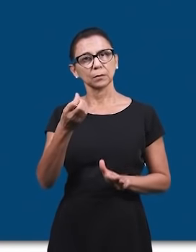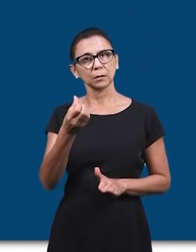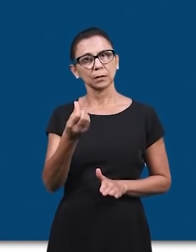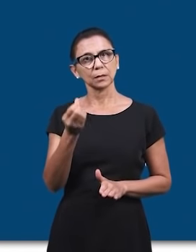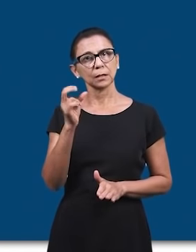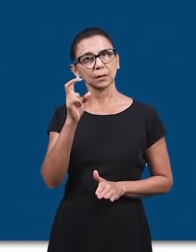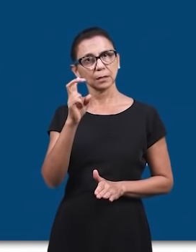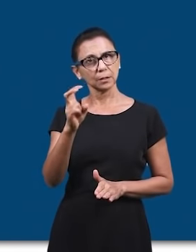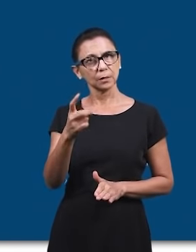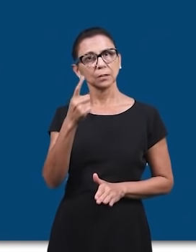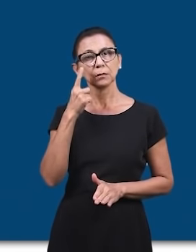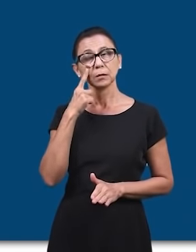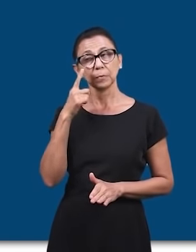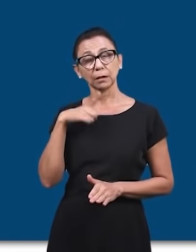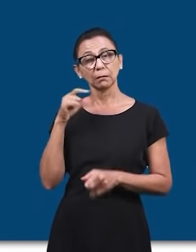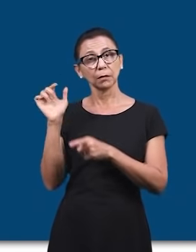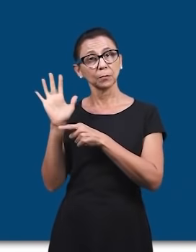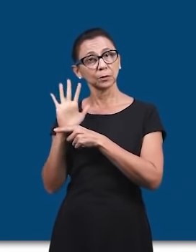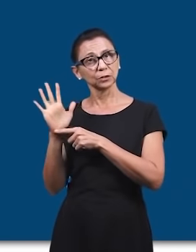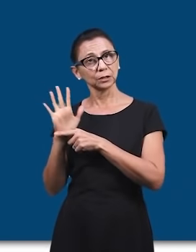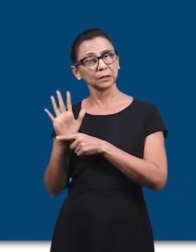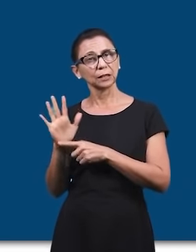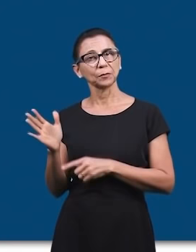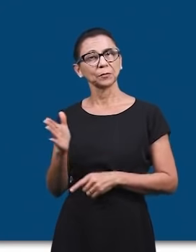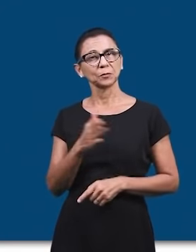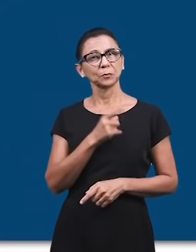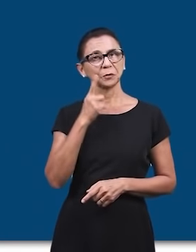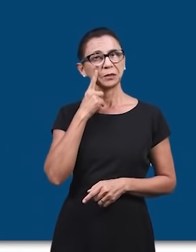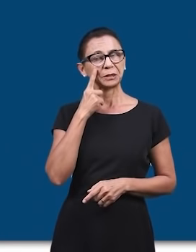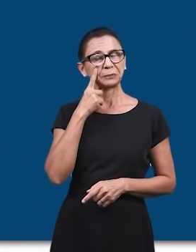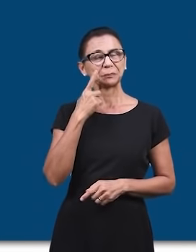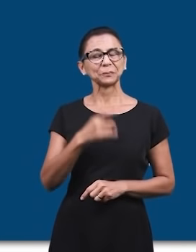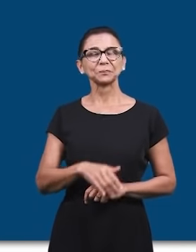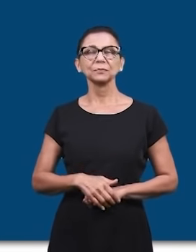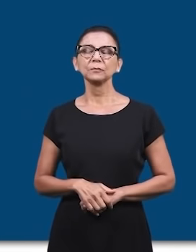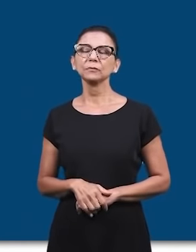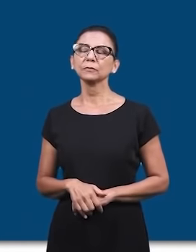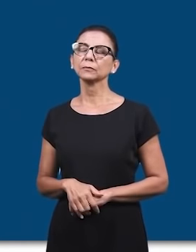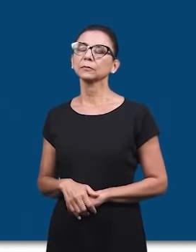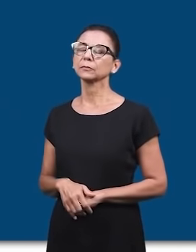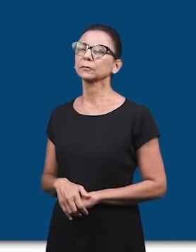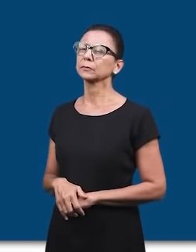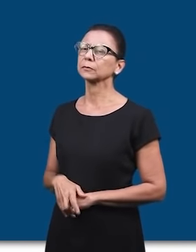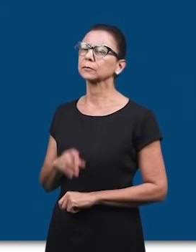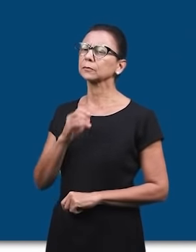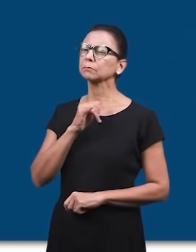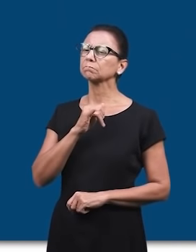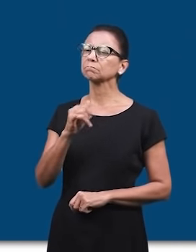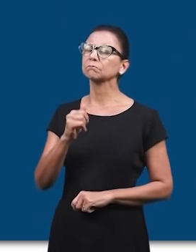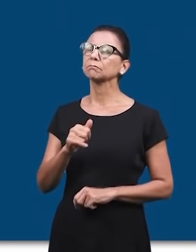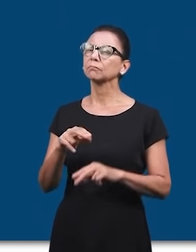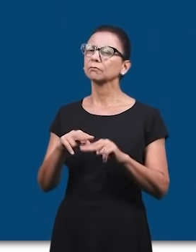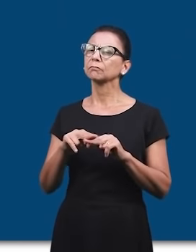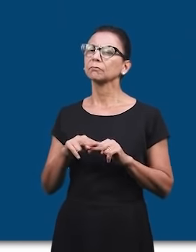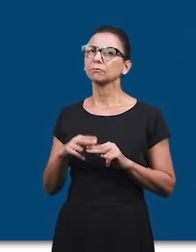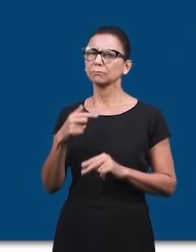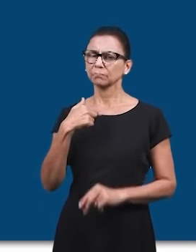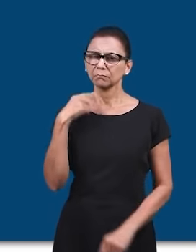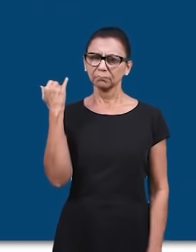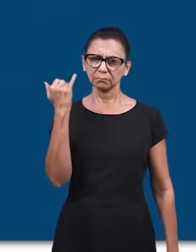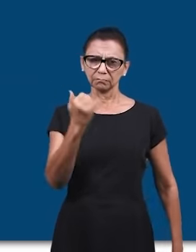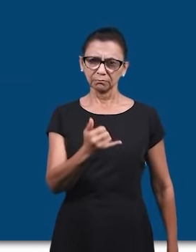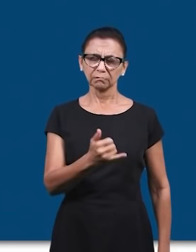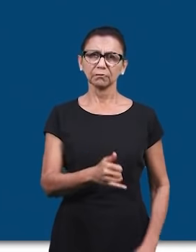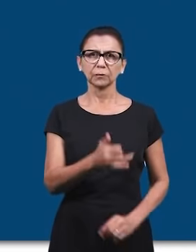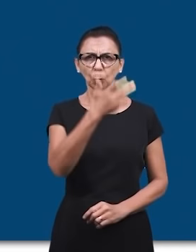estará sendo projetado, e assim diz a palavra. E dizia: por isso eu vos